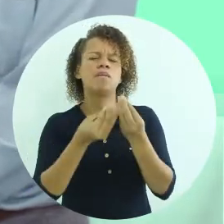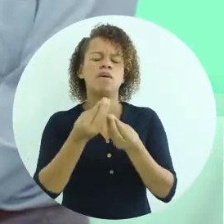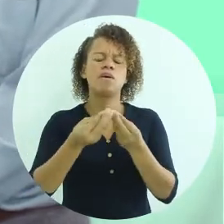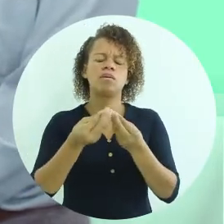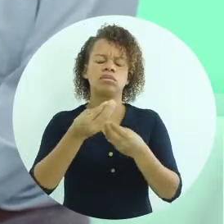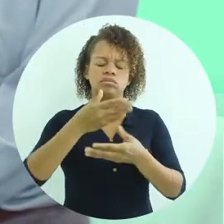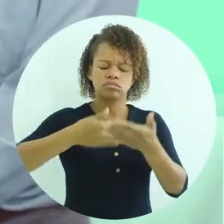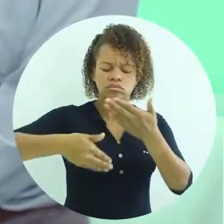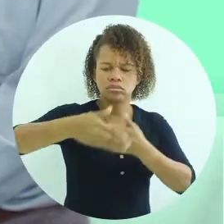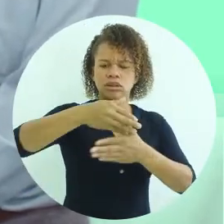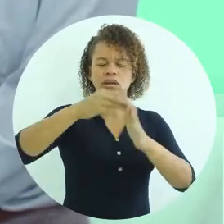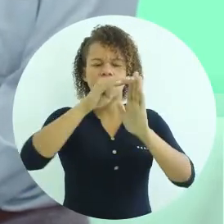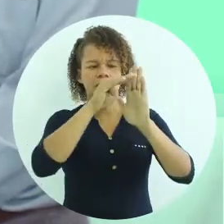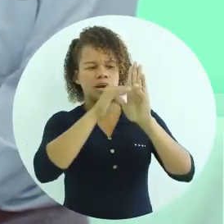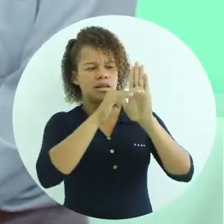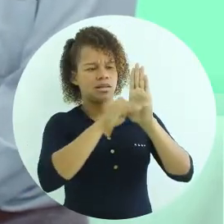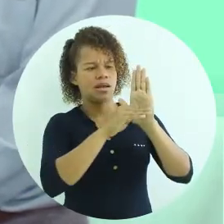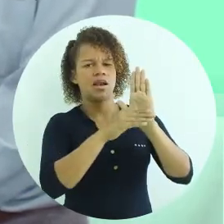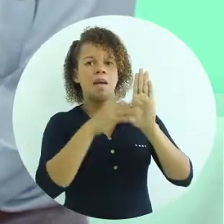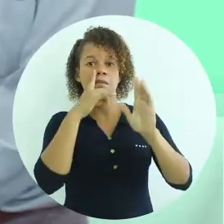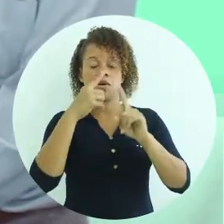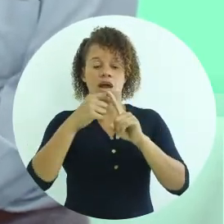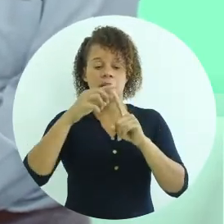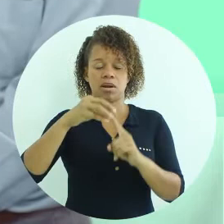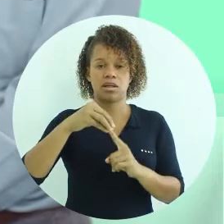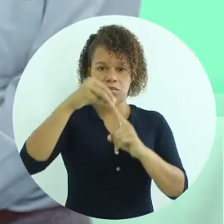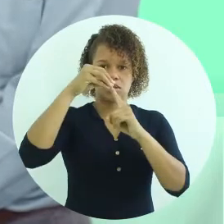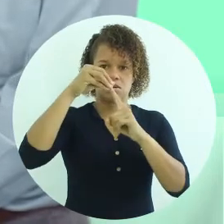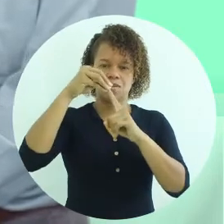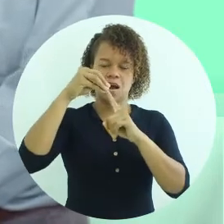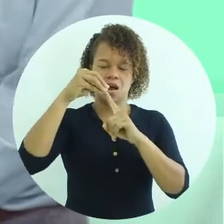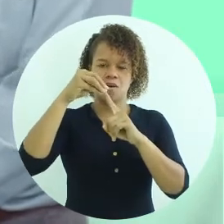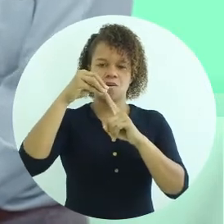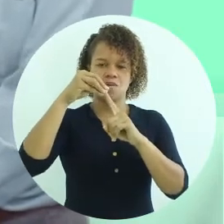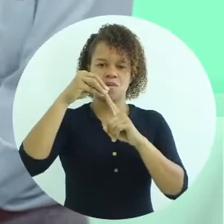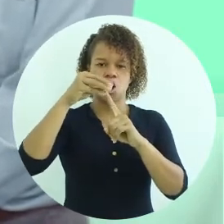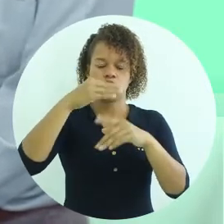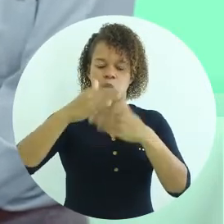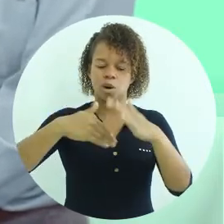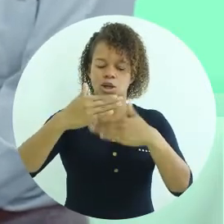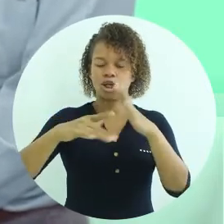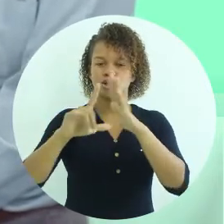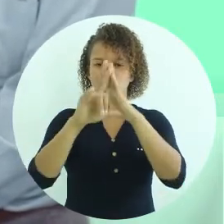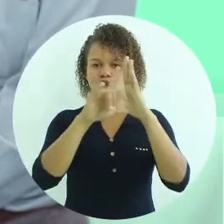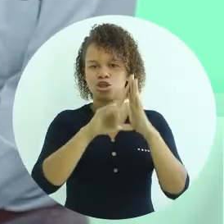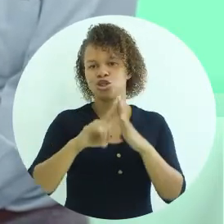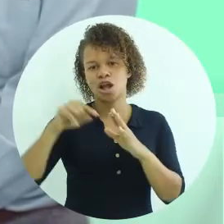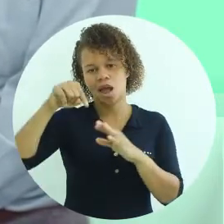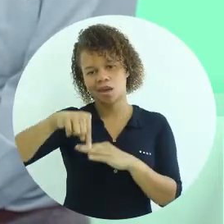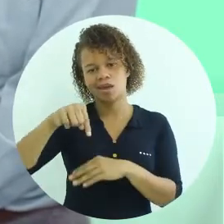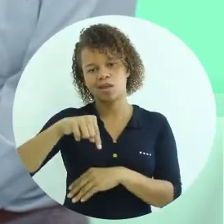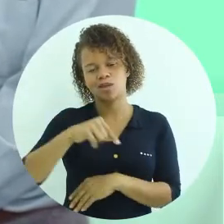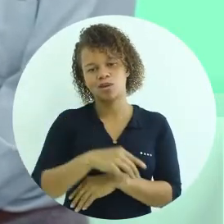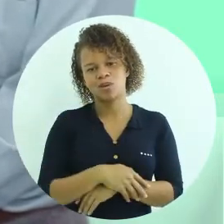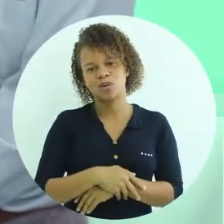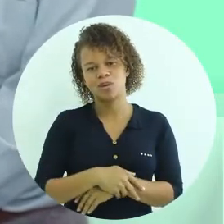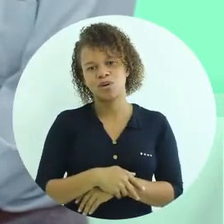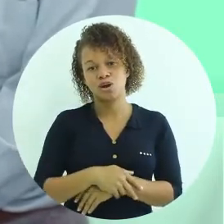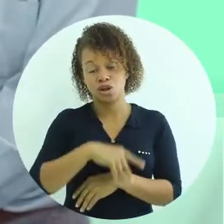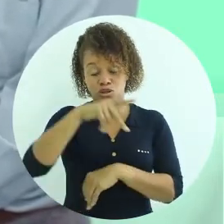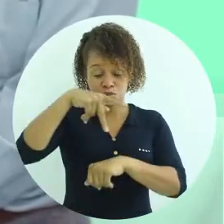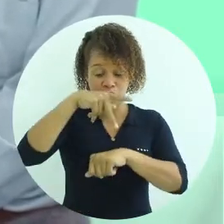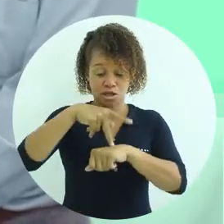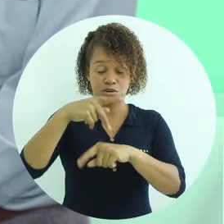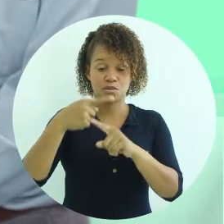desembaraço aduaneiro, que é a parte principal do processo logístico, né, aqui no nosso país.